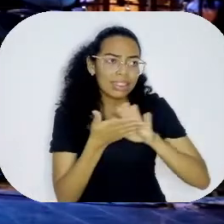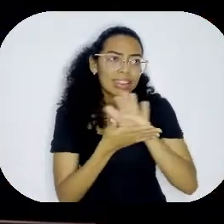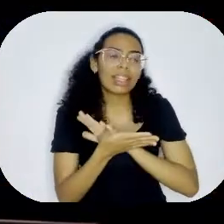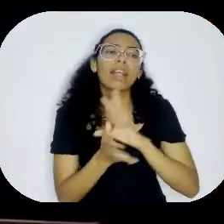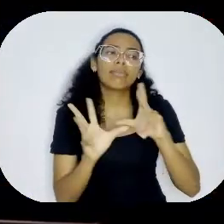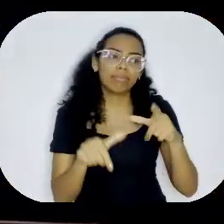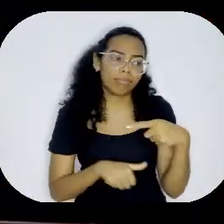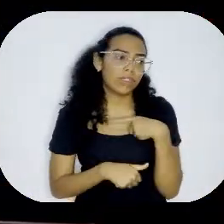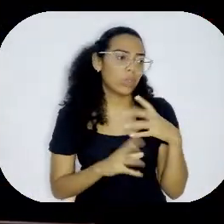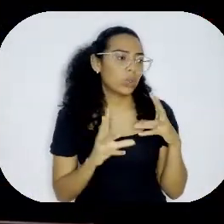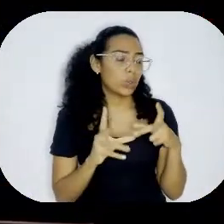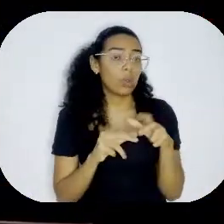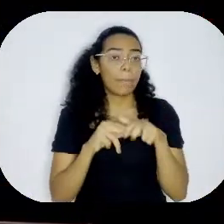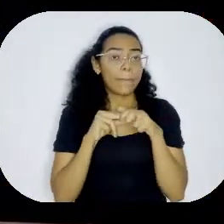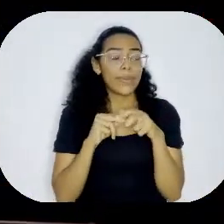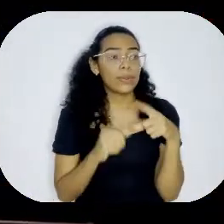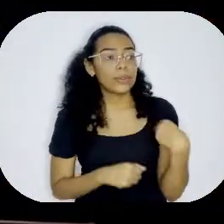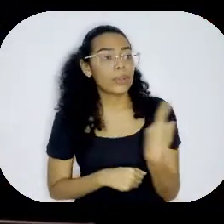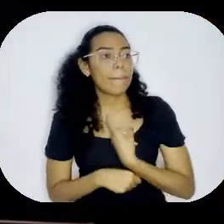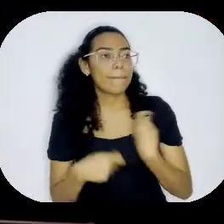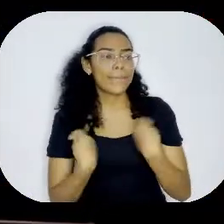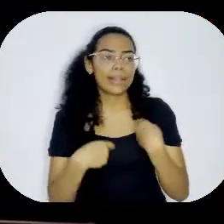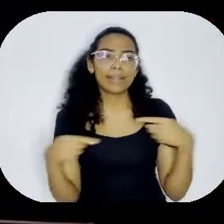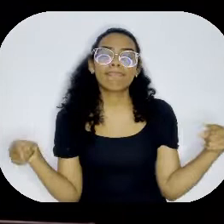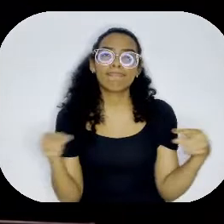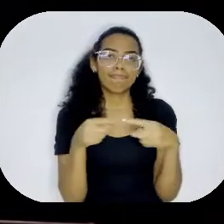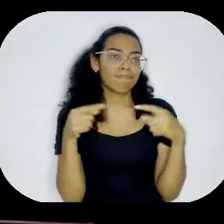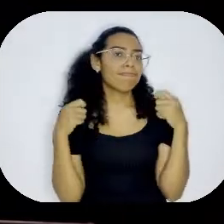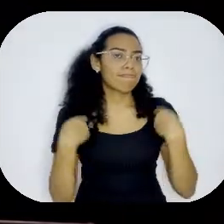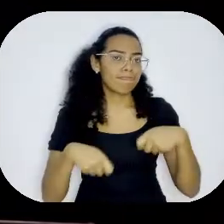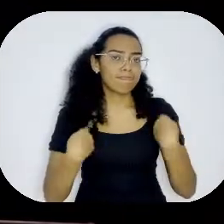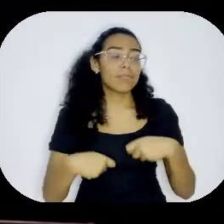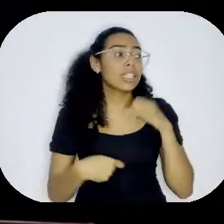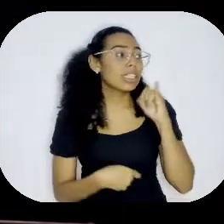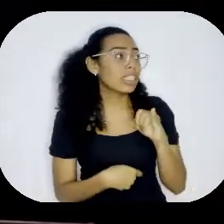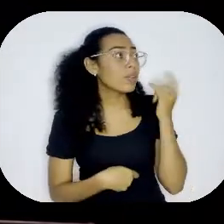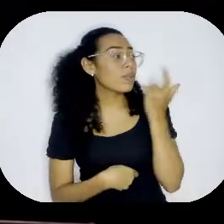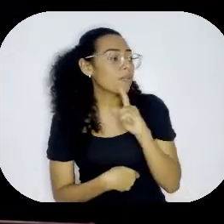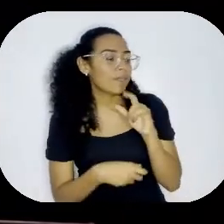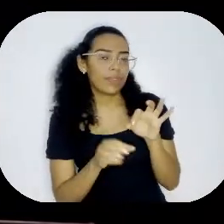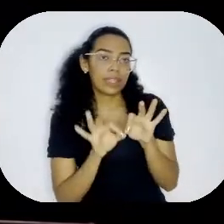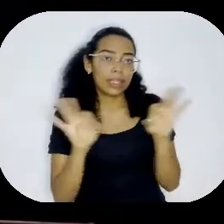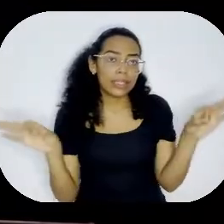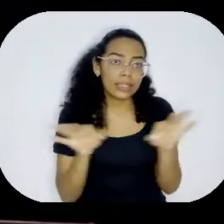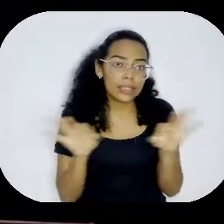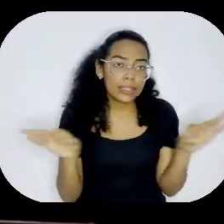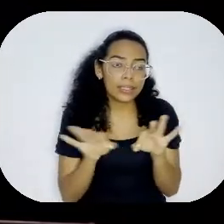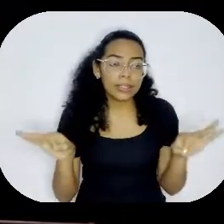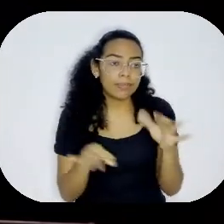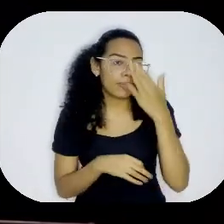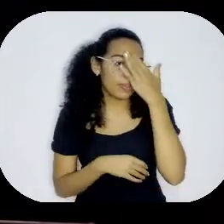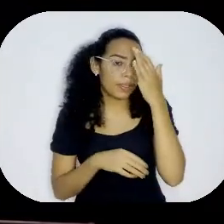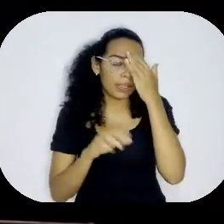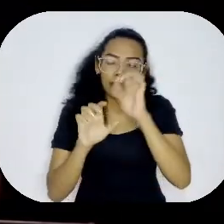nada somos donos, teremos tudo. O saber cósmico precisa ser acessado. Quando transformado